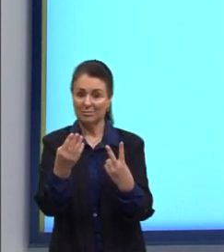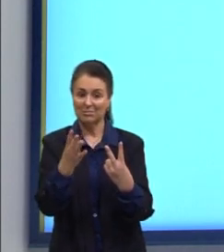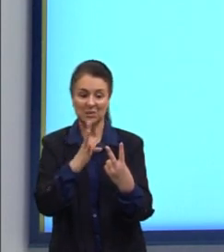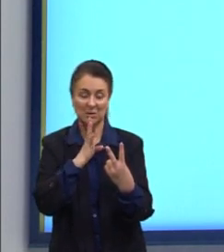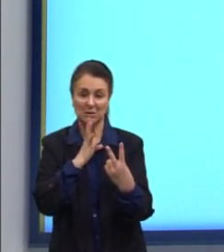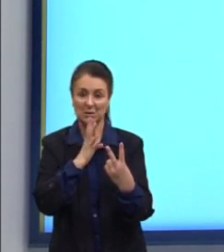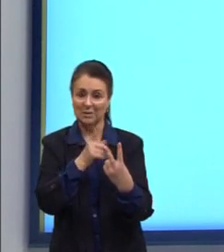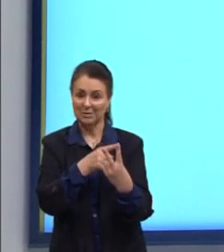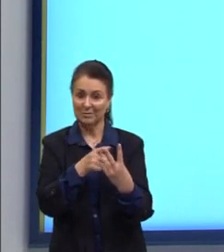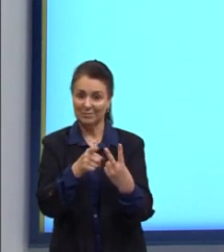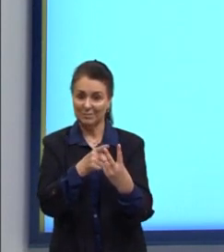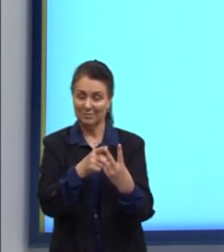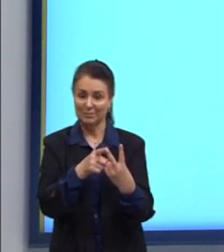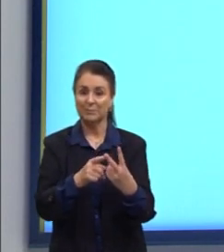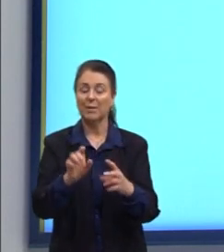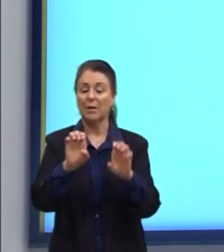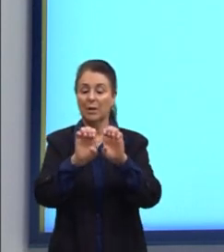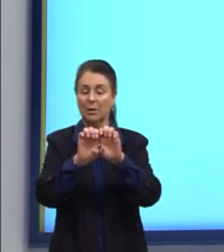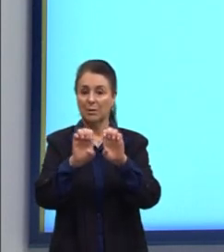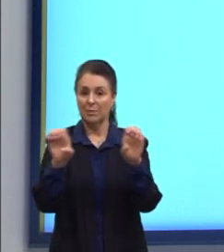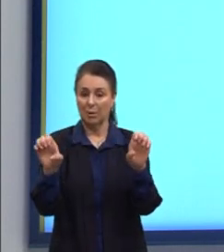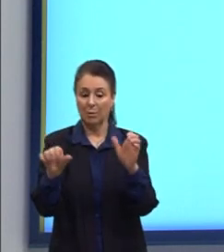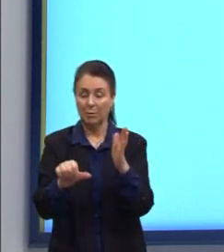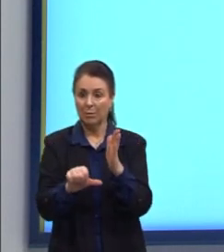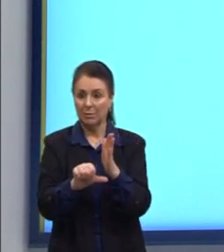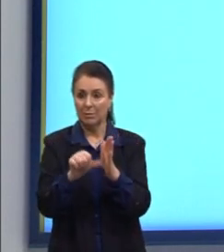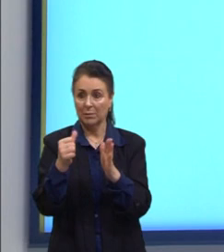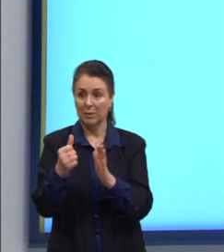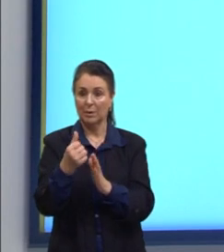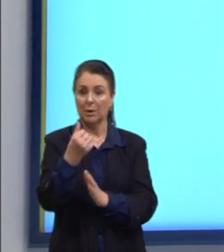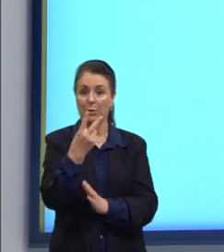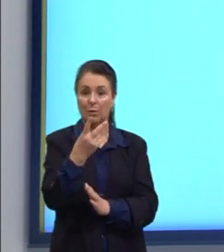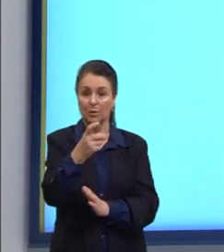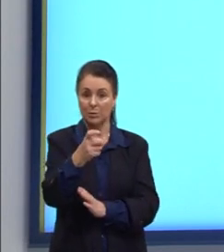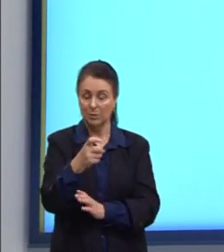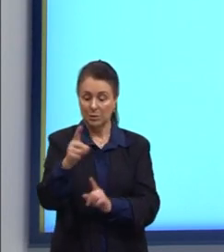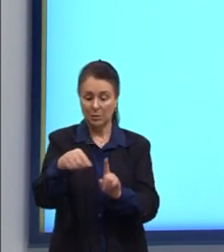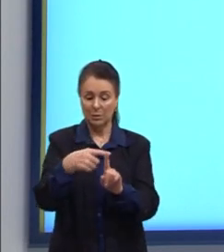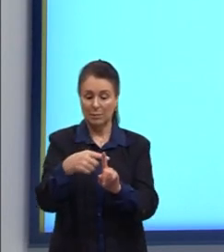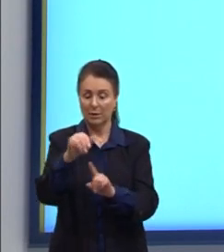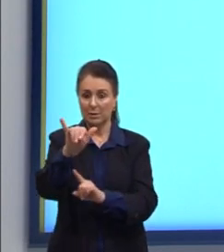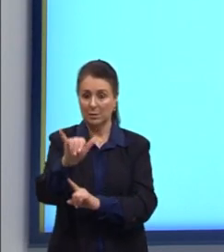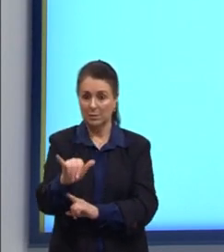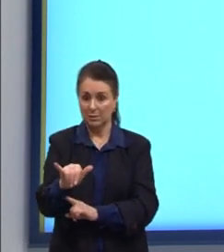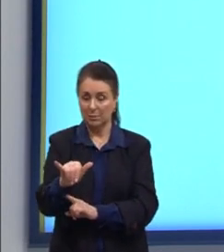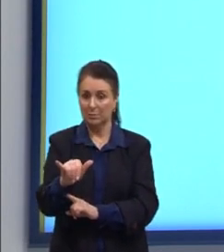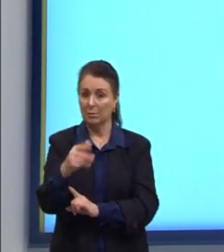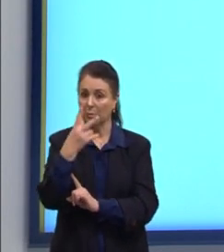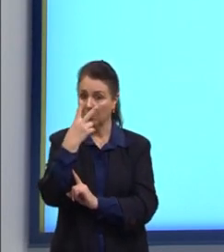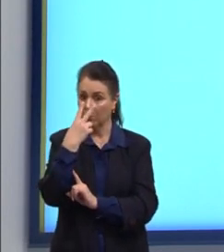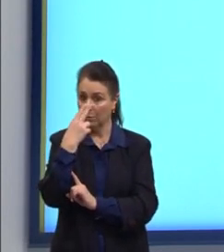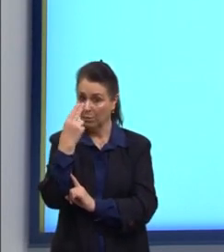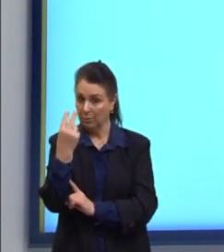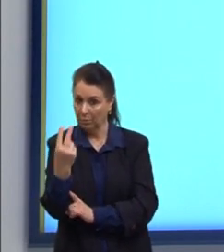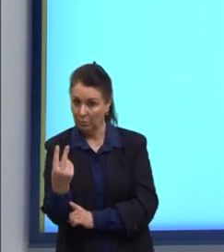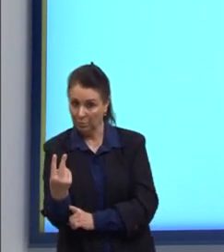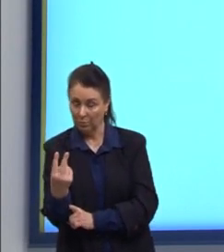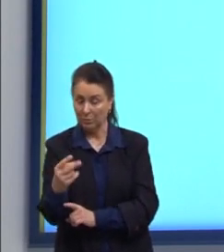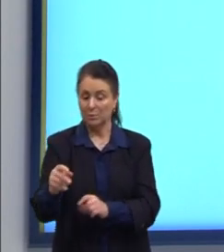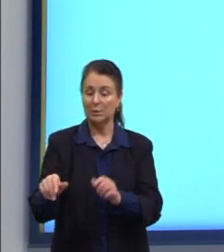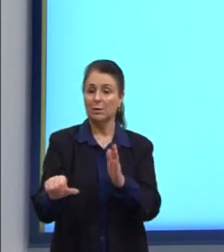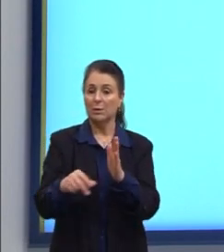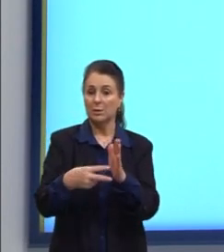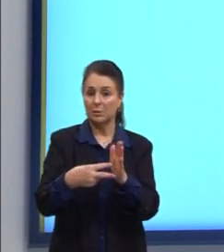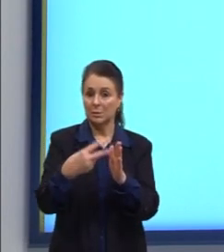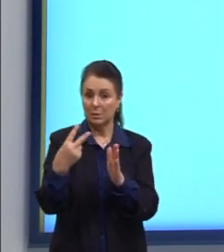as nossas equações tá a primeira 2x + Y = 2 a segunda